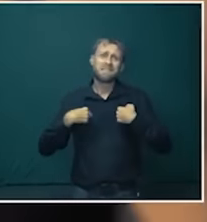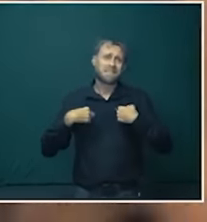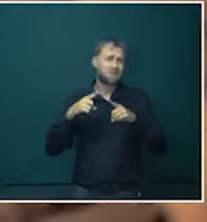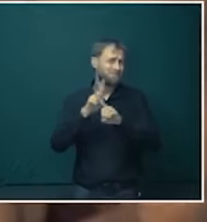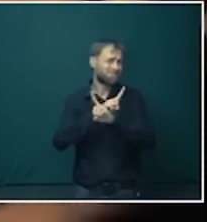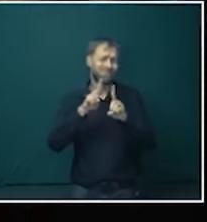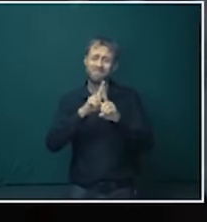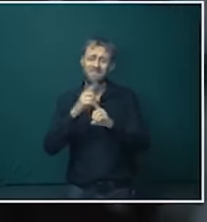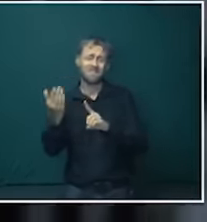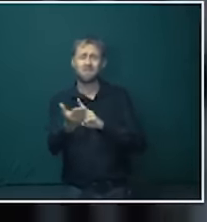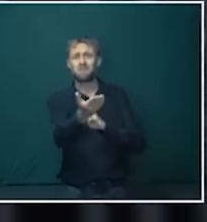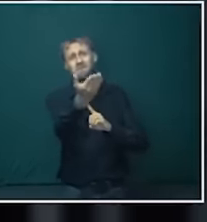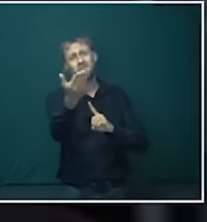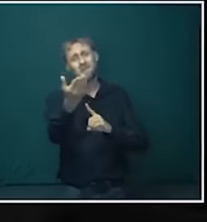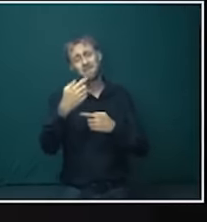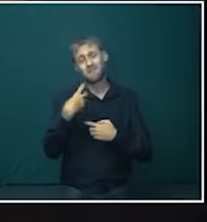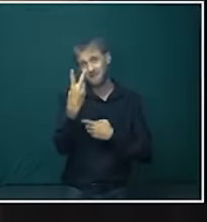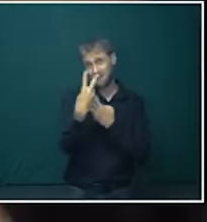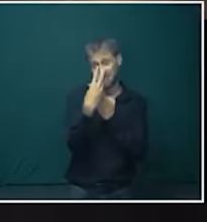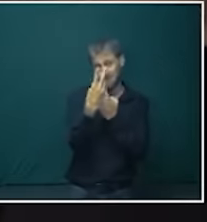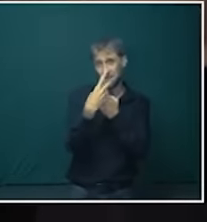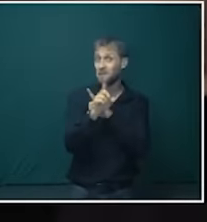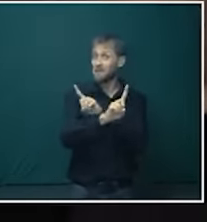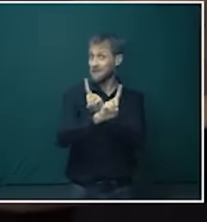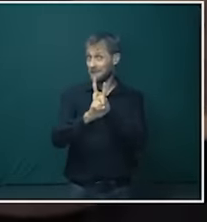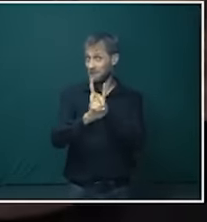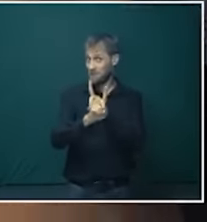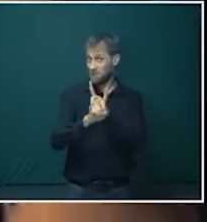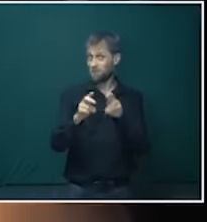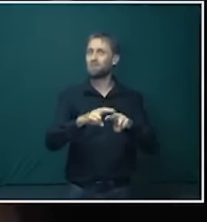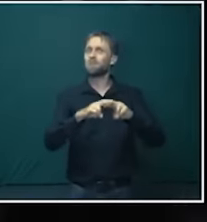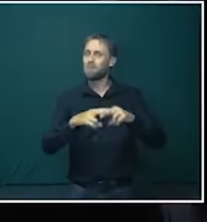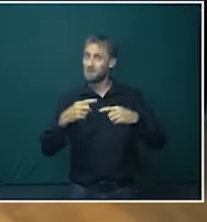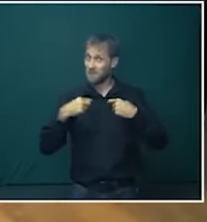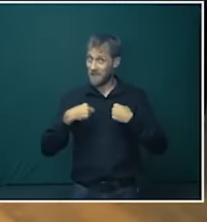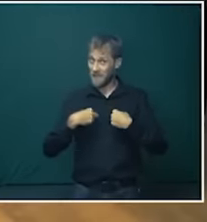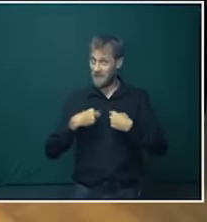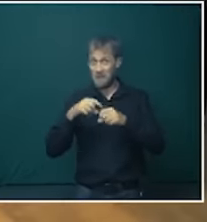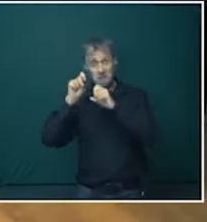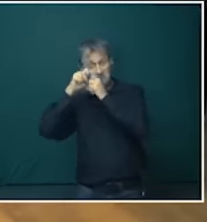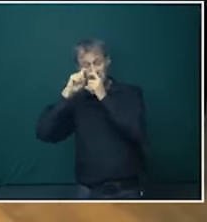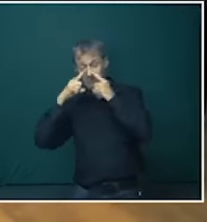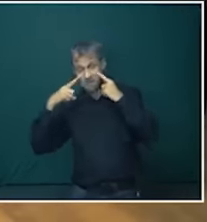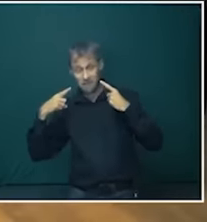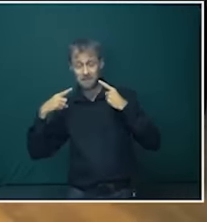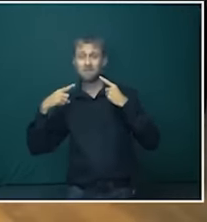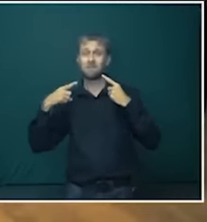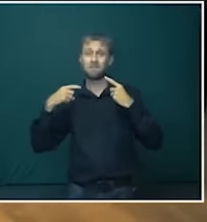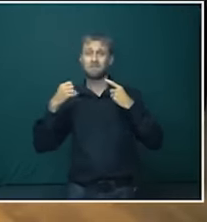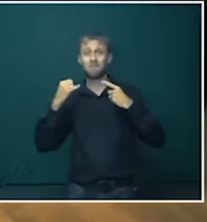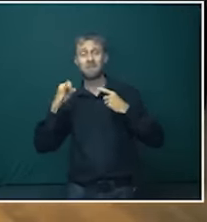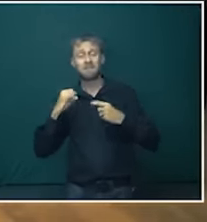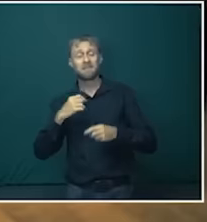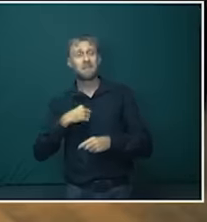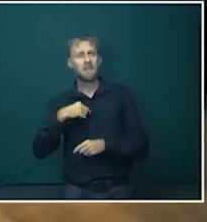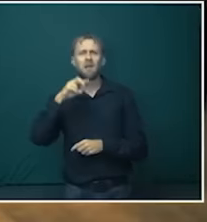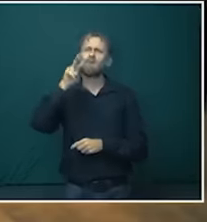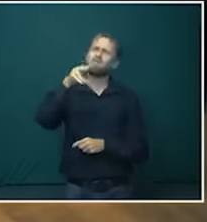Mas eu não sou você, por isso eu passei essa noite chorando e pensando se eu fosse você.